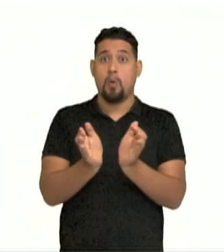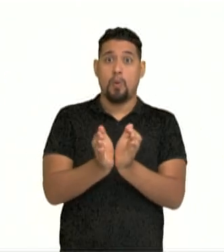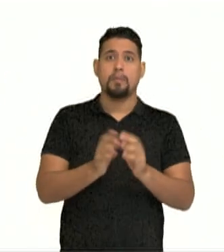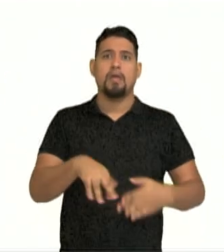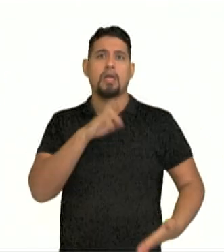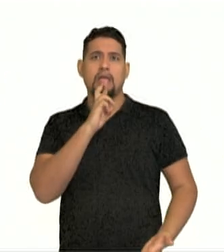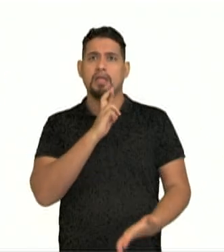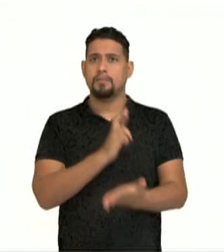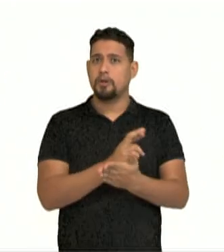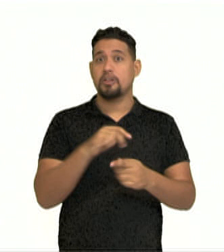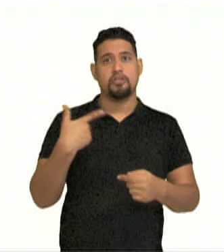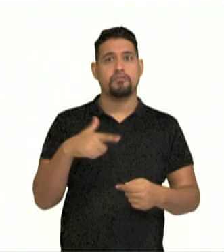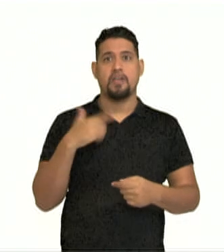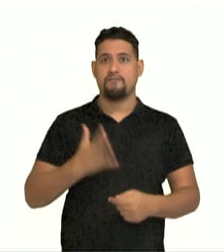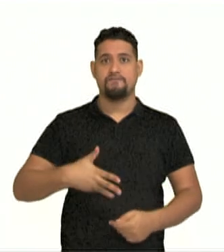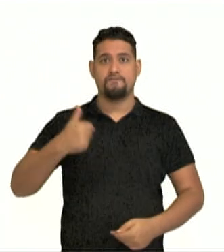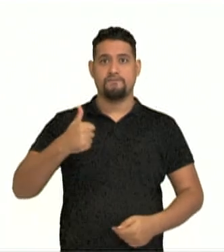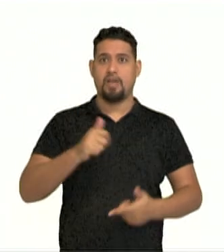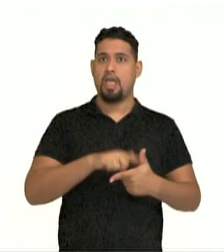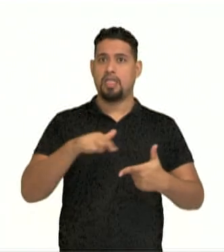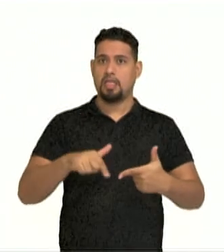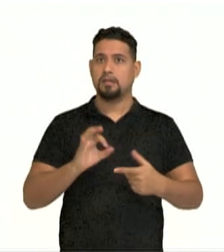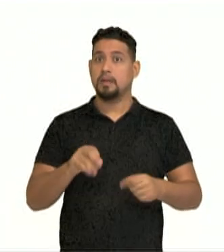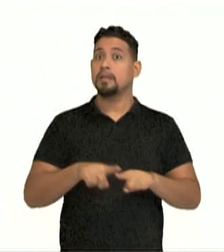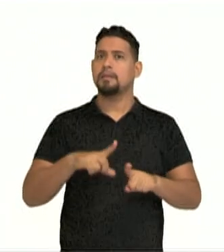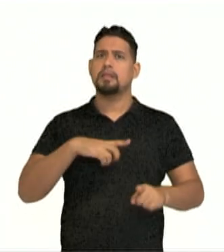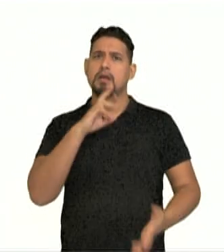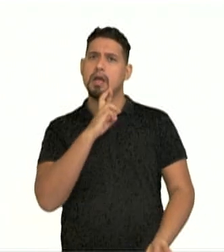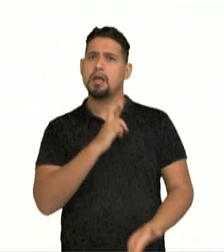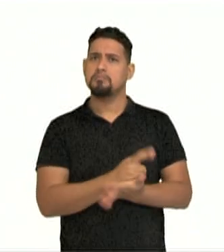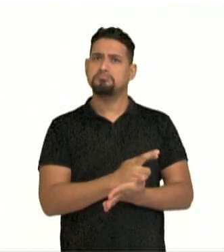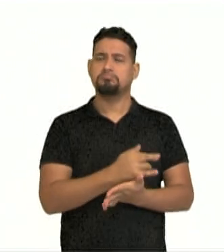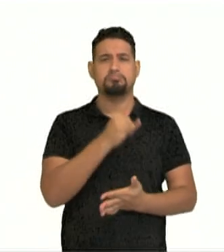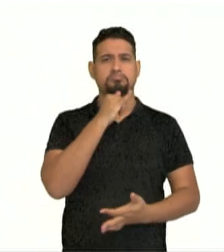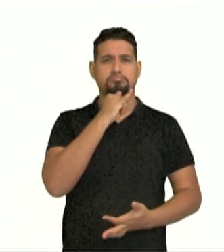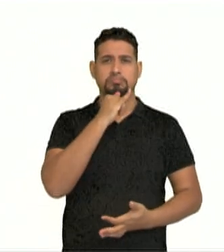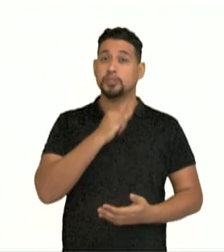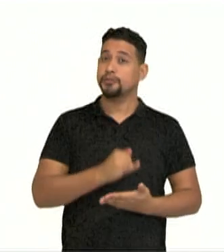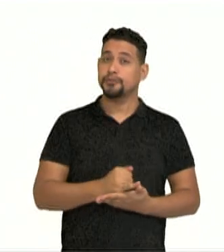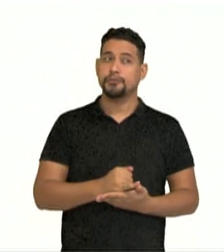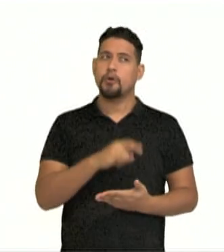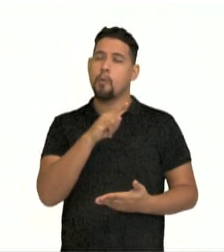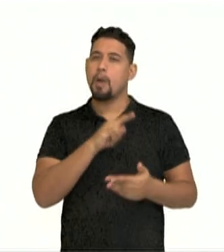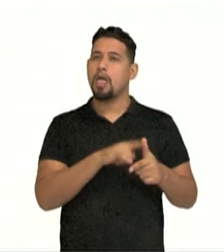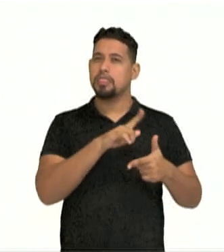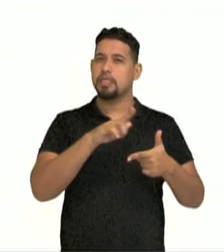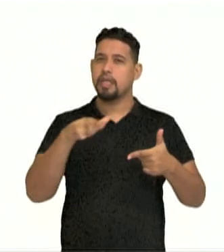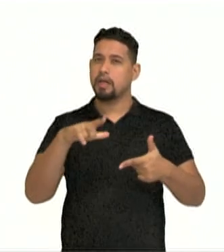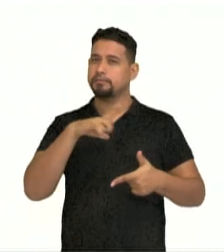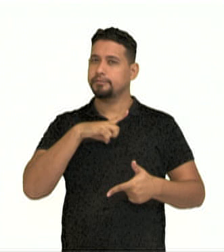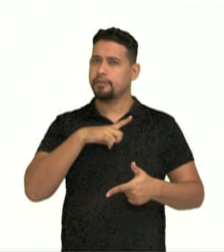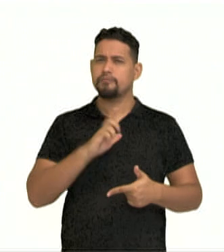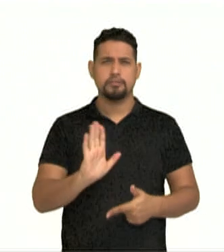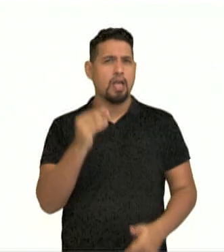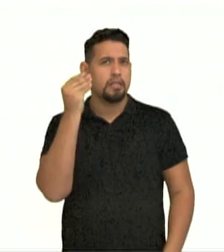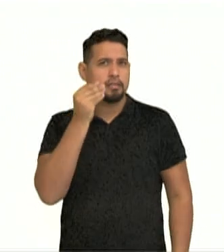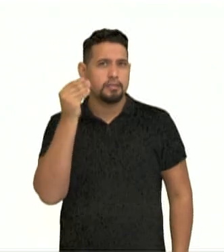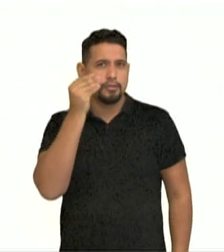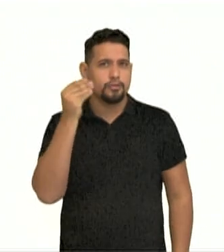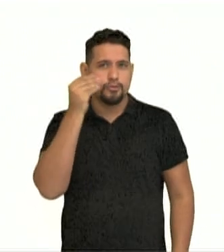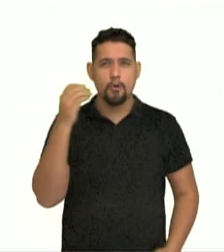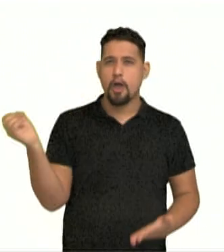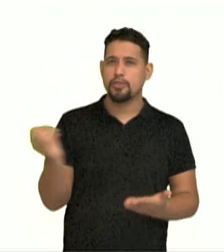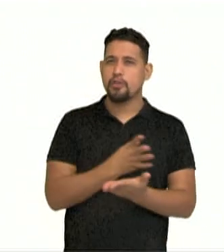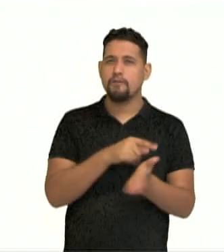possuem validade estatística. Temos aqui o resultado de uma enquete. Você já testou a nova